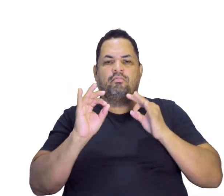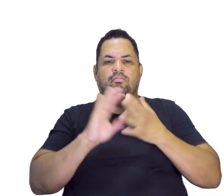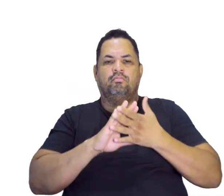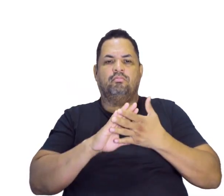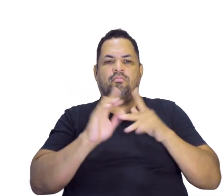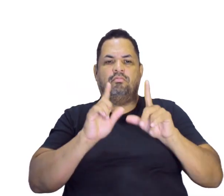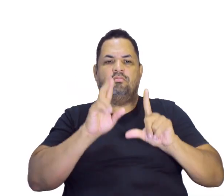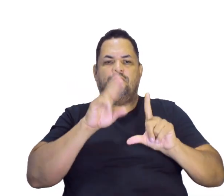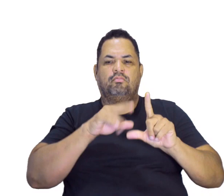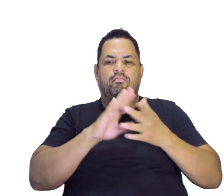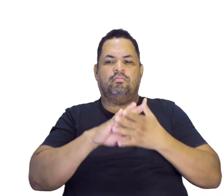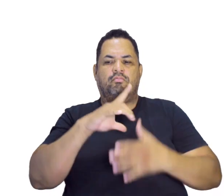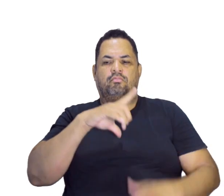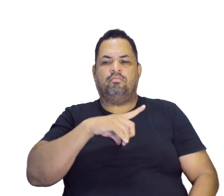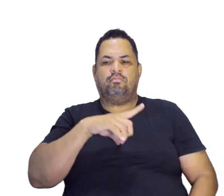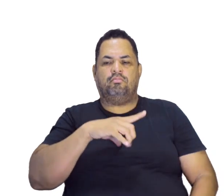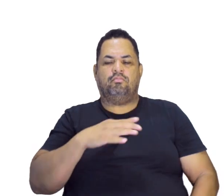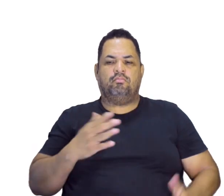a obra passou a ter, né?